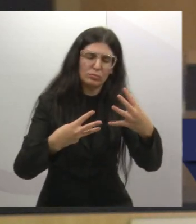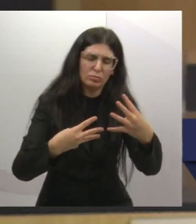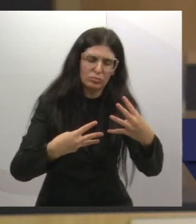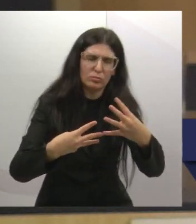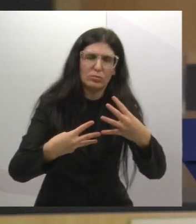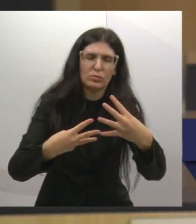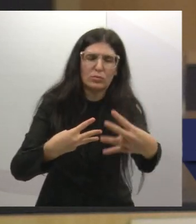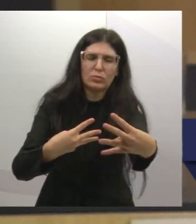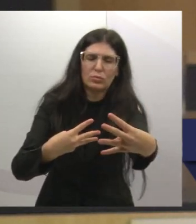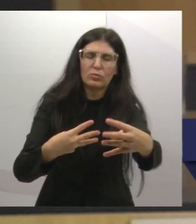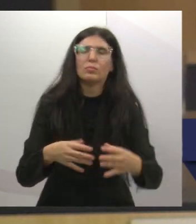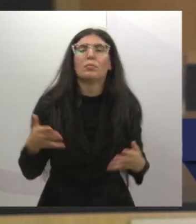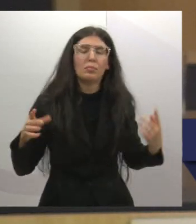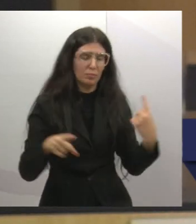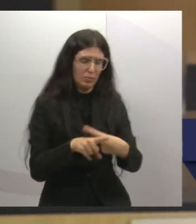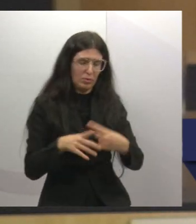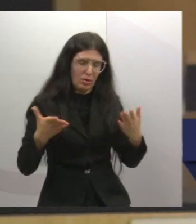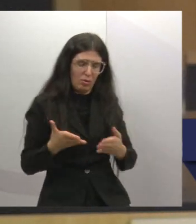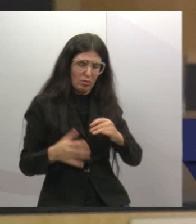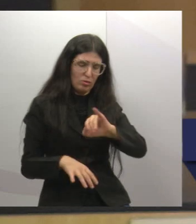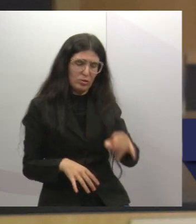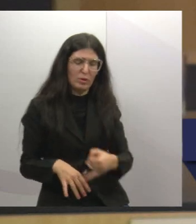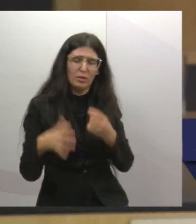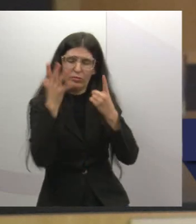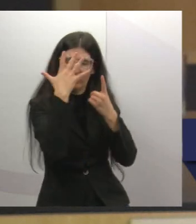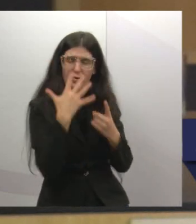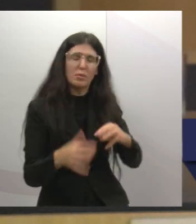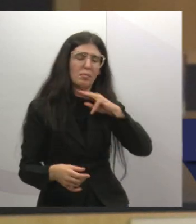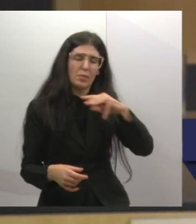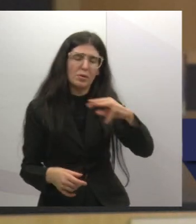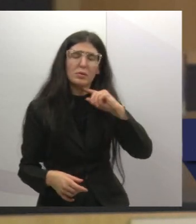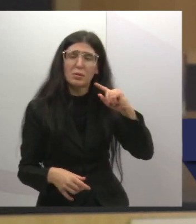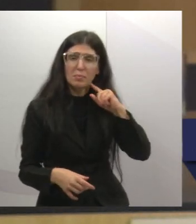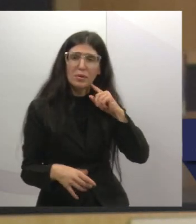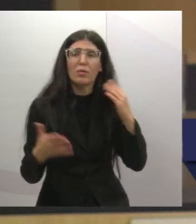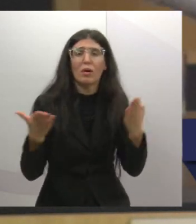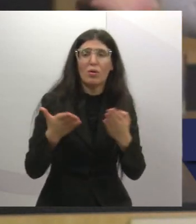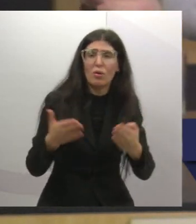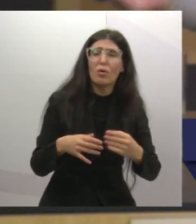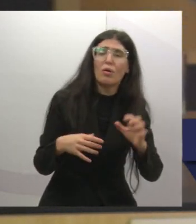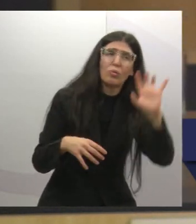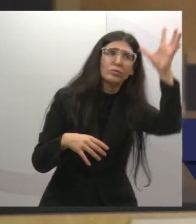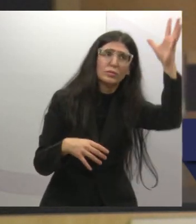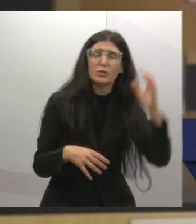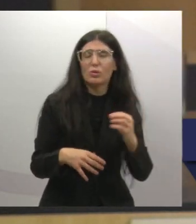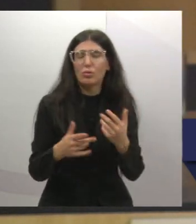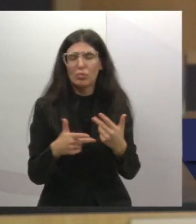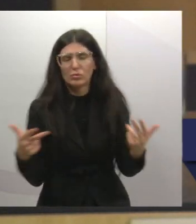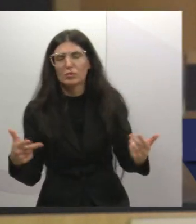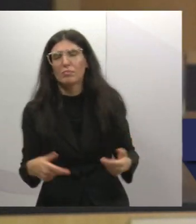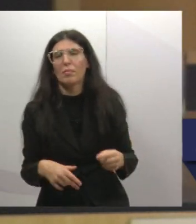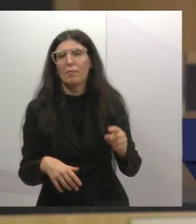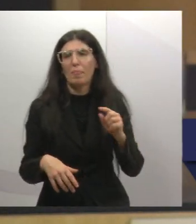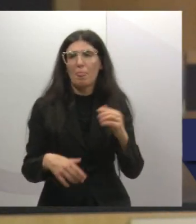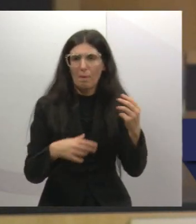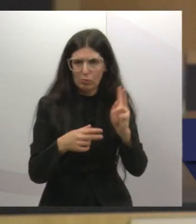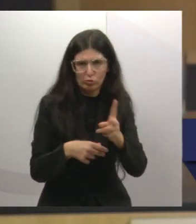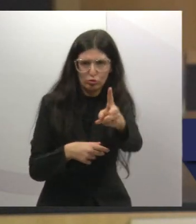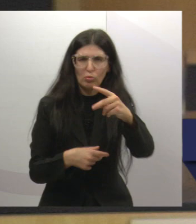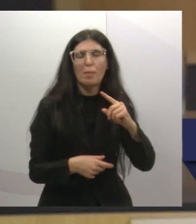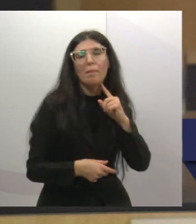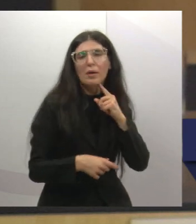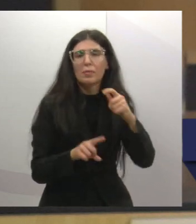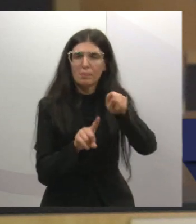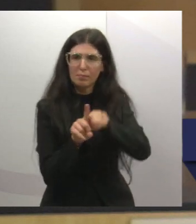aqui ainda está janeiro, fevereiro, março e abril. Então, algumas coisas que estão acontecendo em maio e vão acontecer posteriormente serão provavelmente relatadas